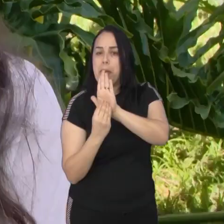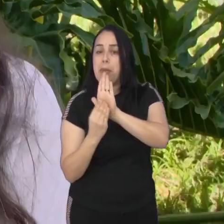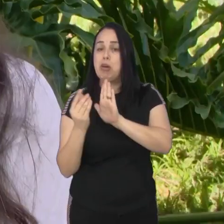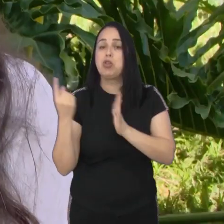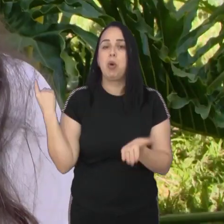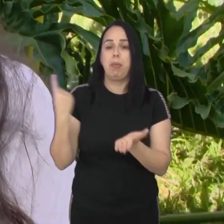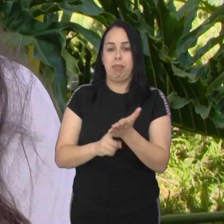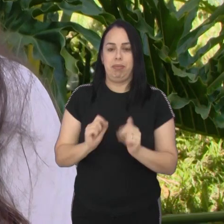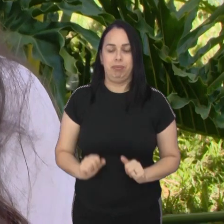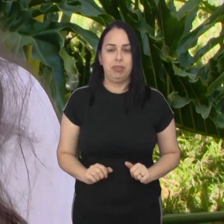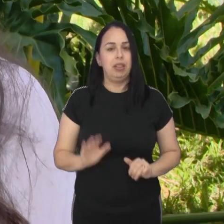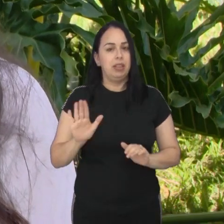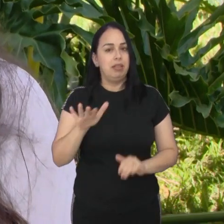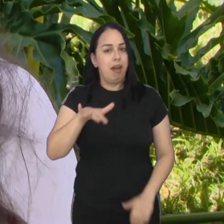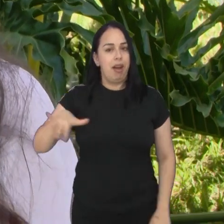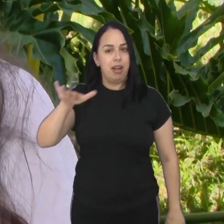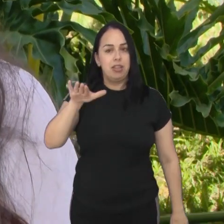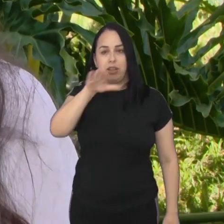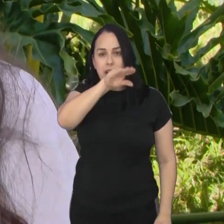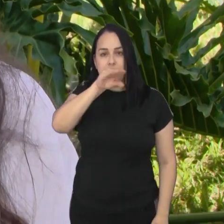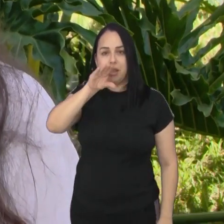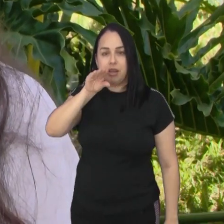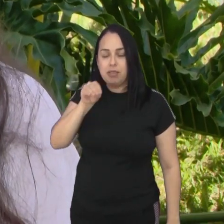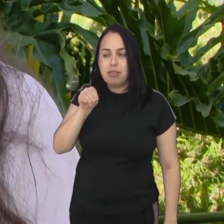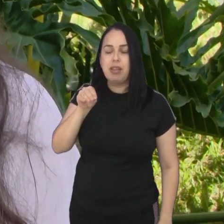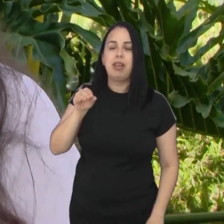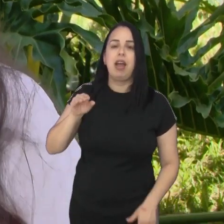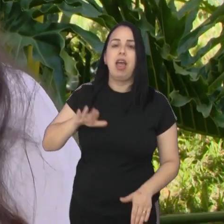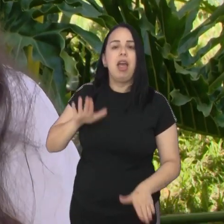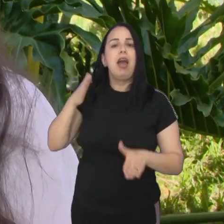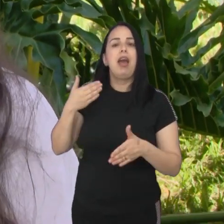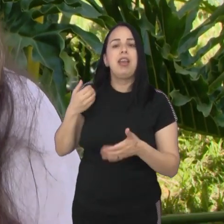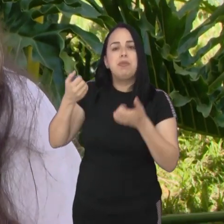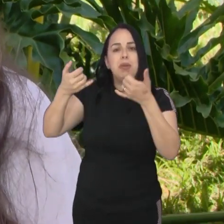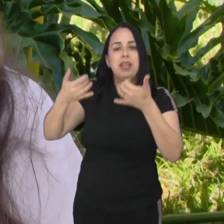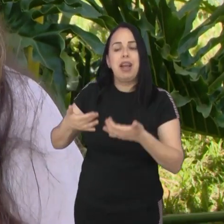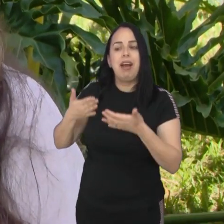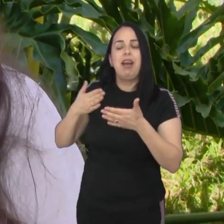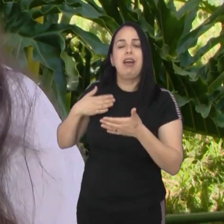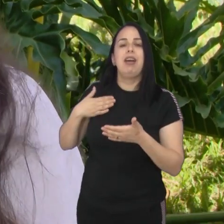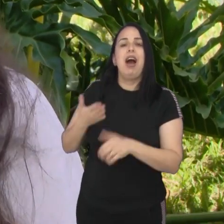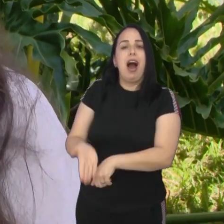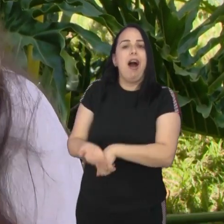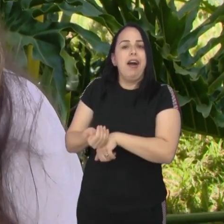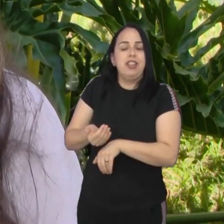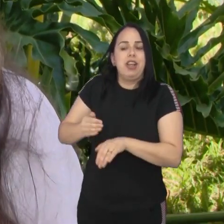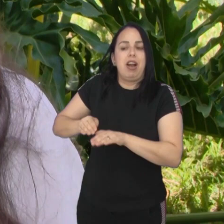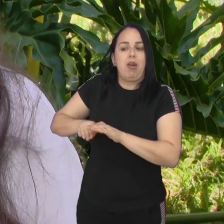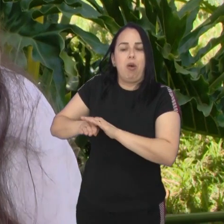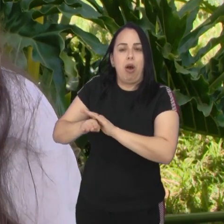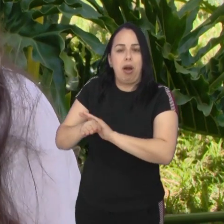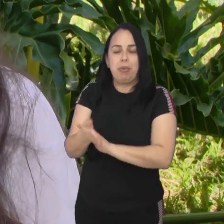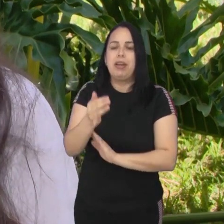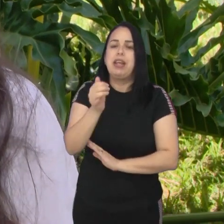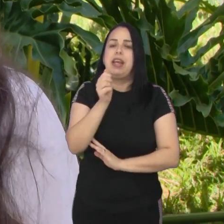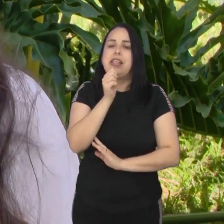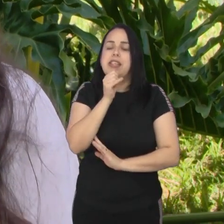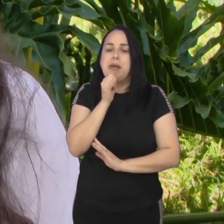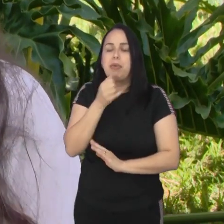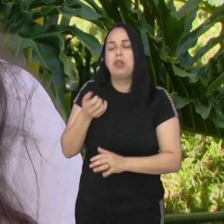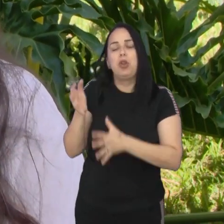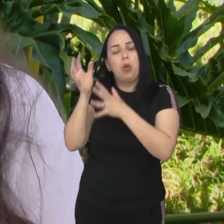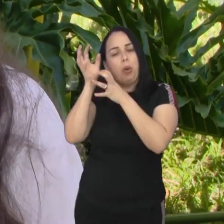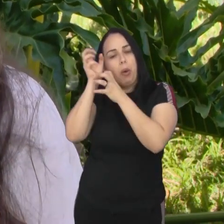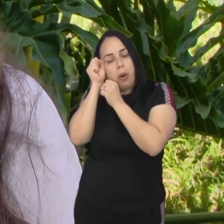aulas. Em caso de adolescentes, o importante é ir acostumando essa nova rotina um pouco antes. Então, assim, pelo menos